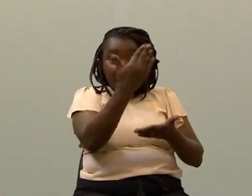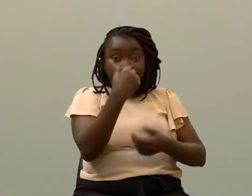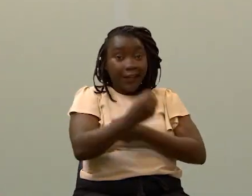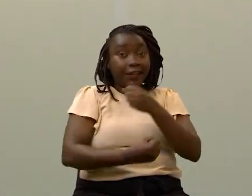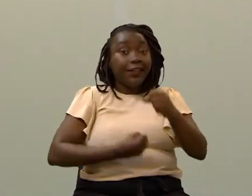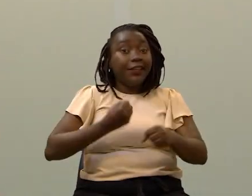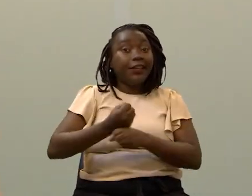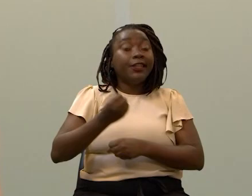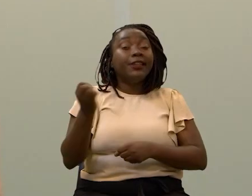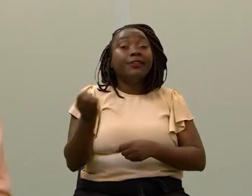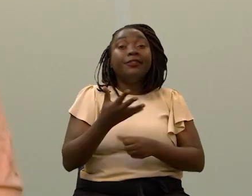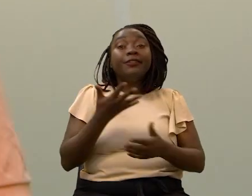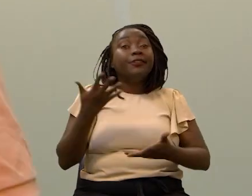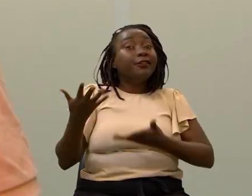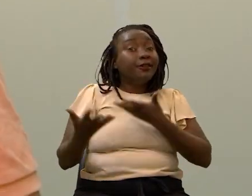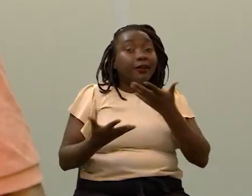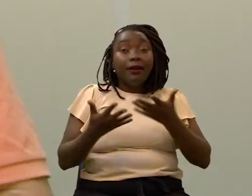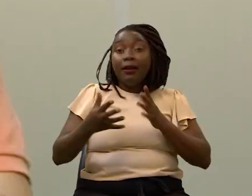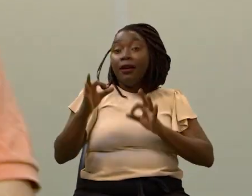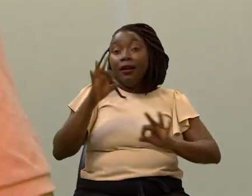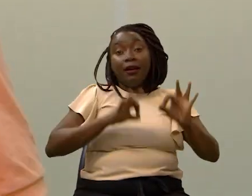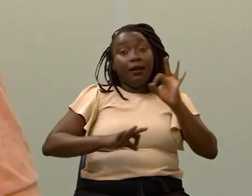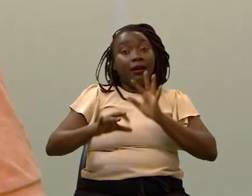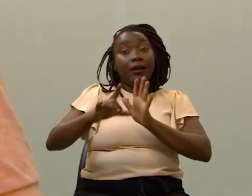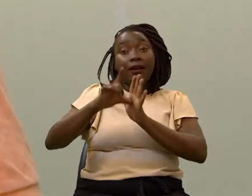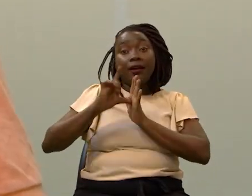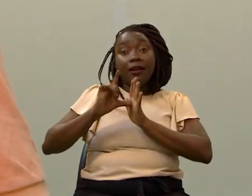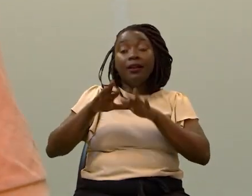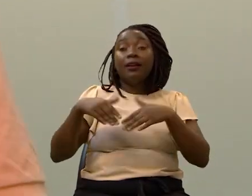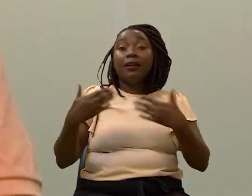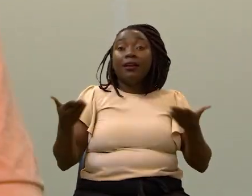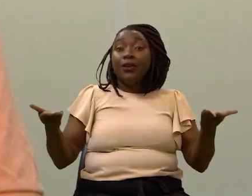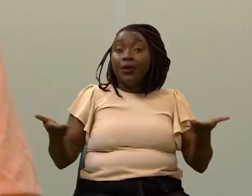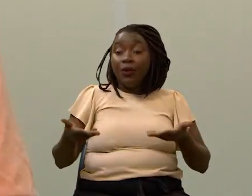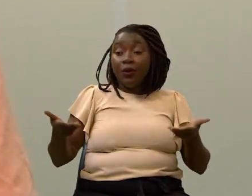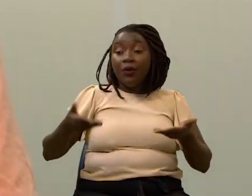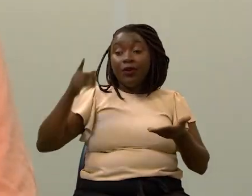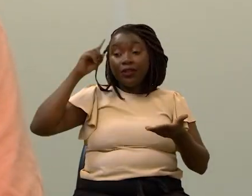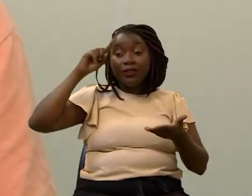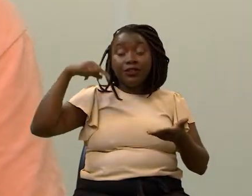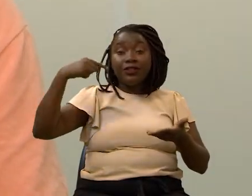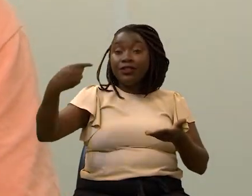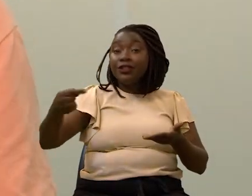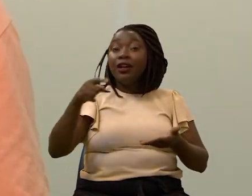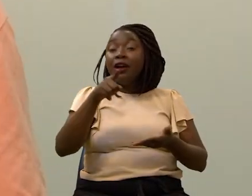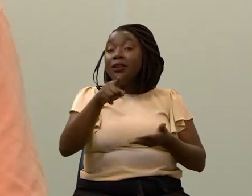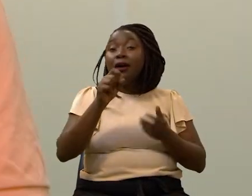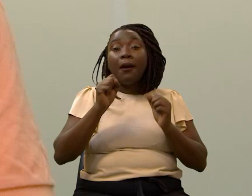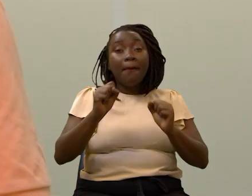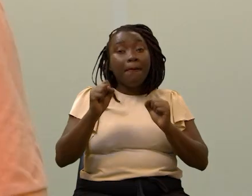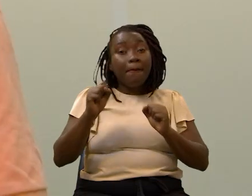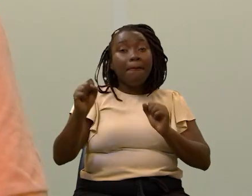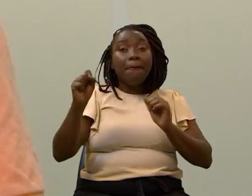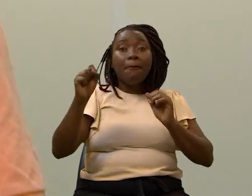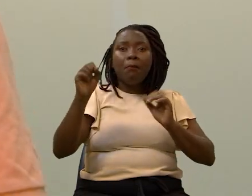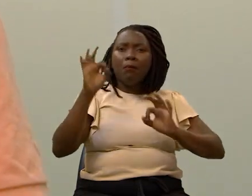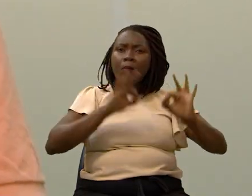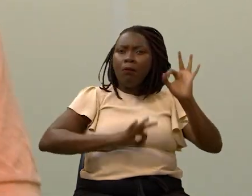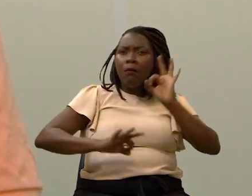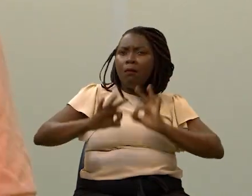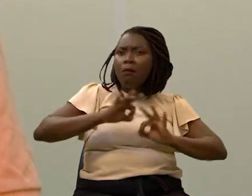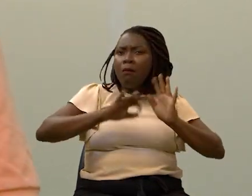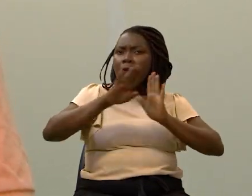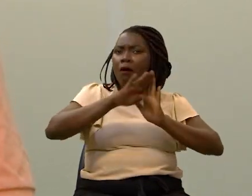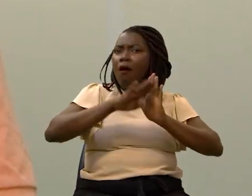contas do ano novo, é planejamento. Então, hoje em dia, assim, você pode se programar de